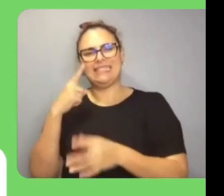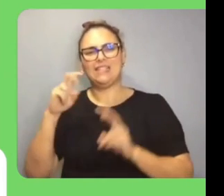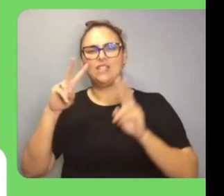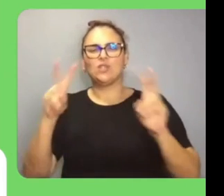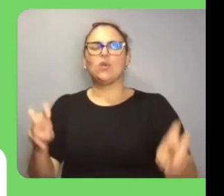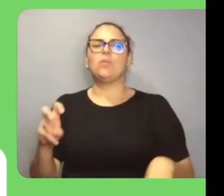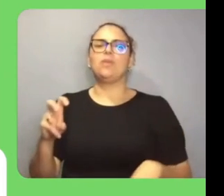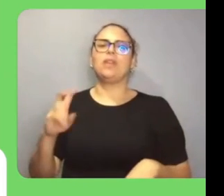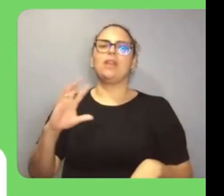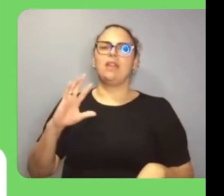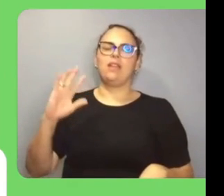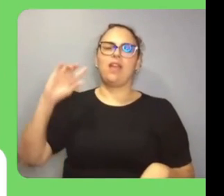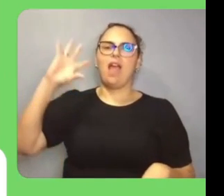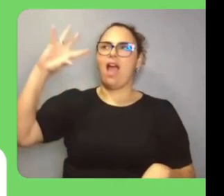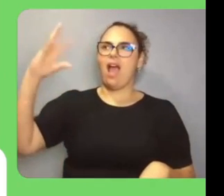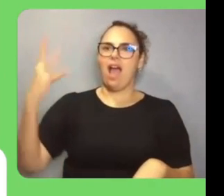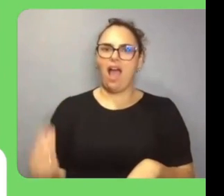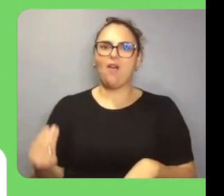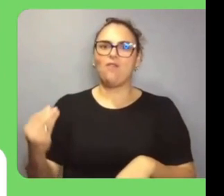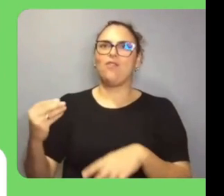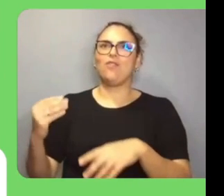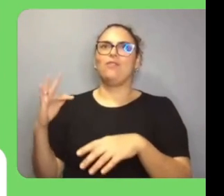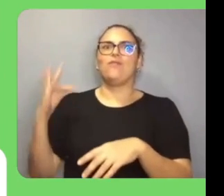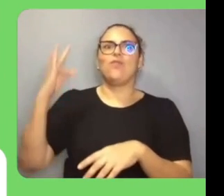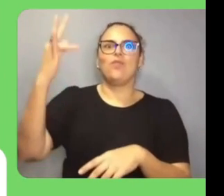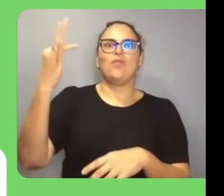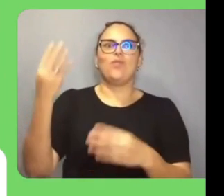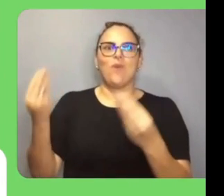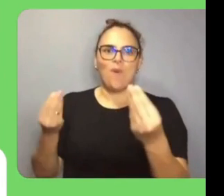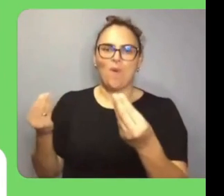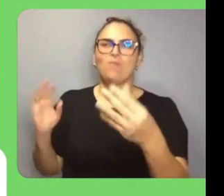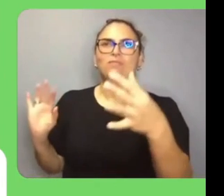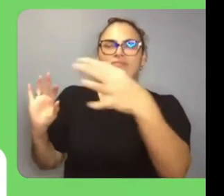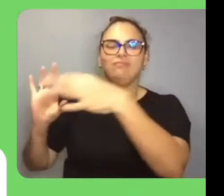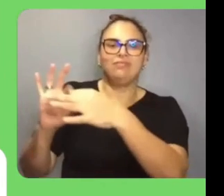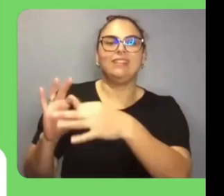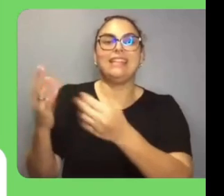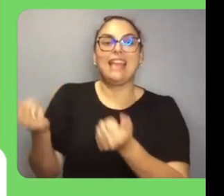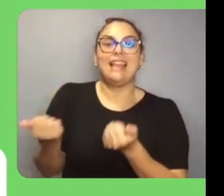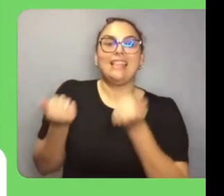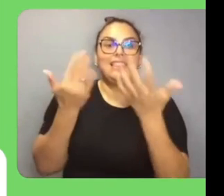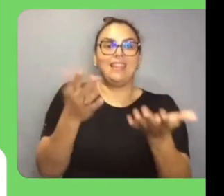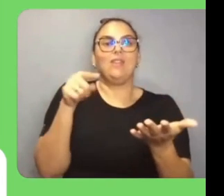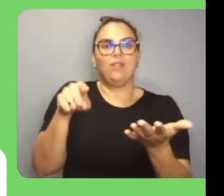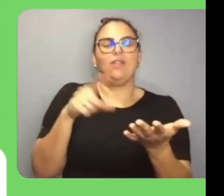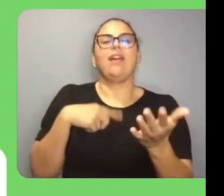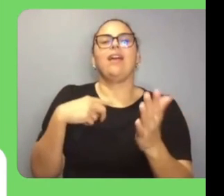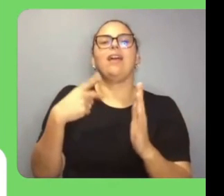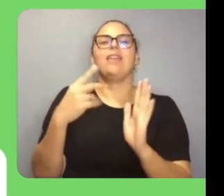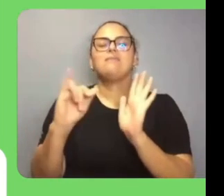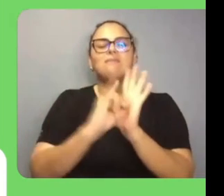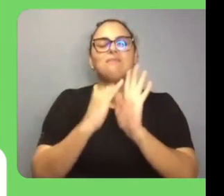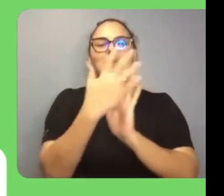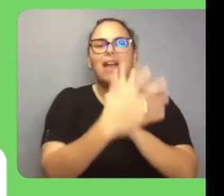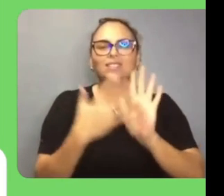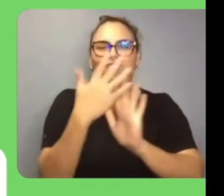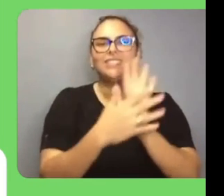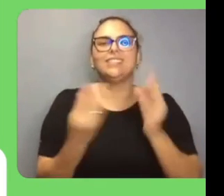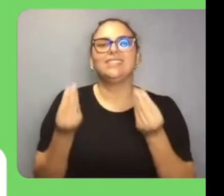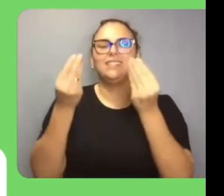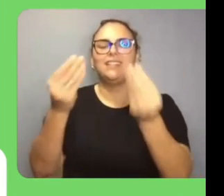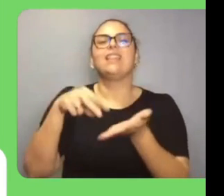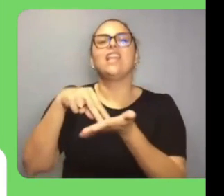afrofuturismo, e recentemente ela entregou a identidade visual da WSL, que é o circuito de surf brasileiro,